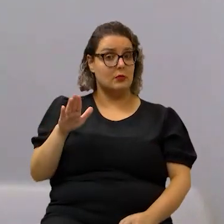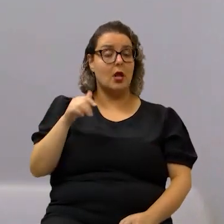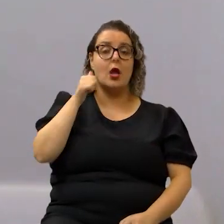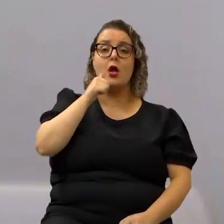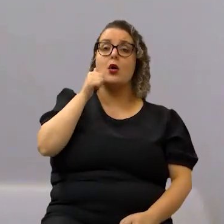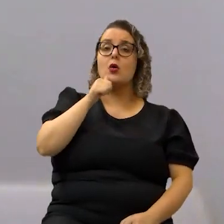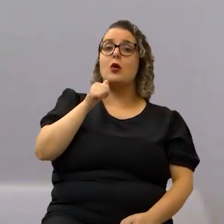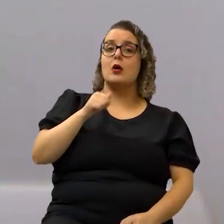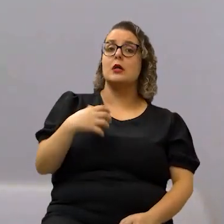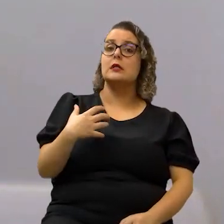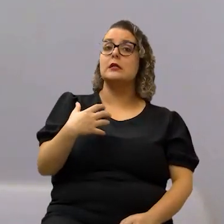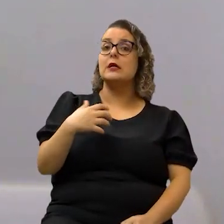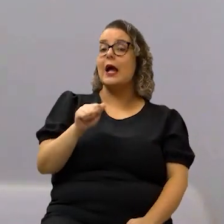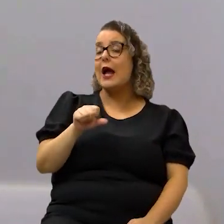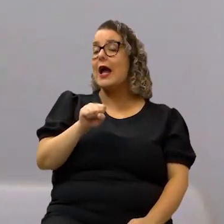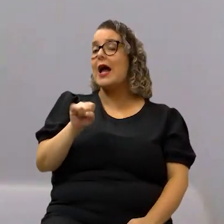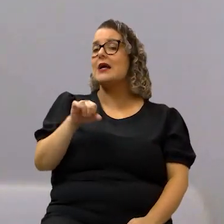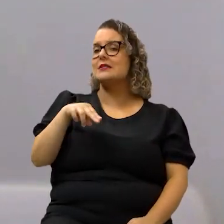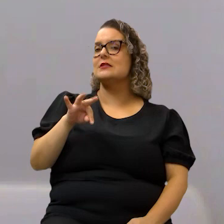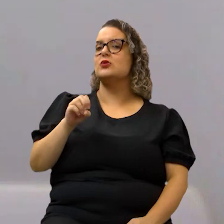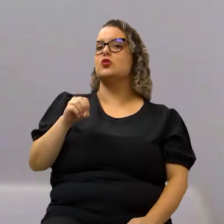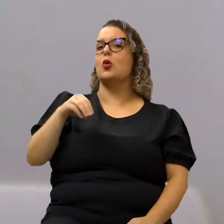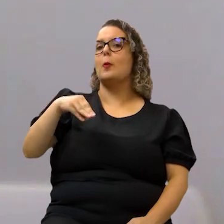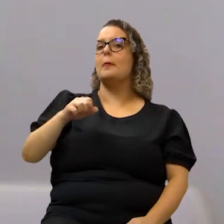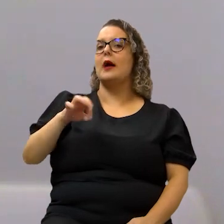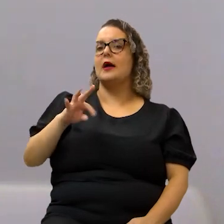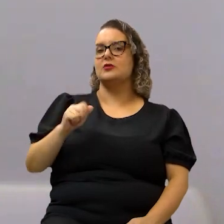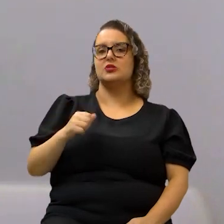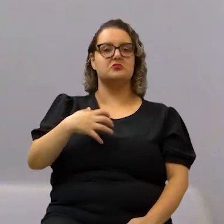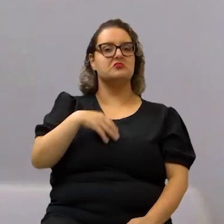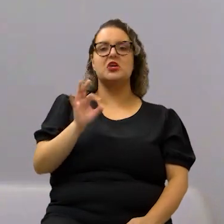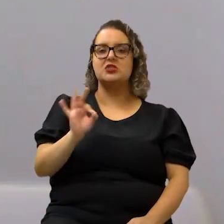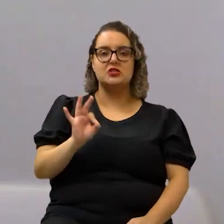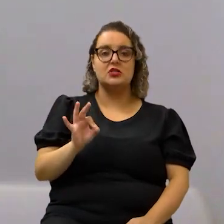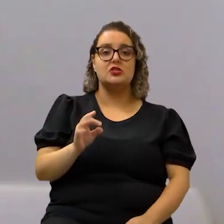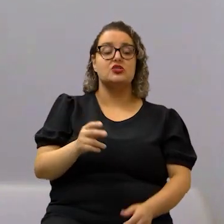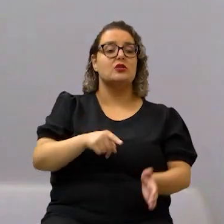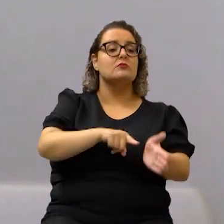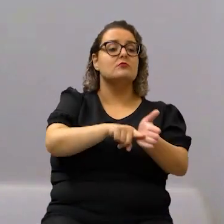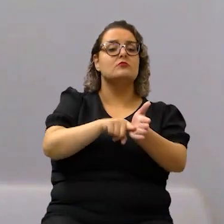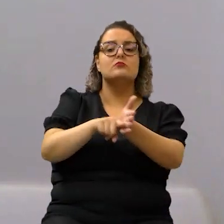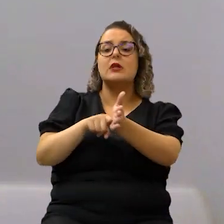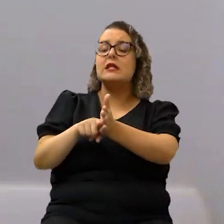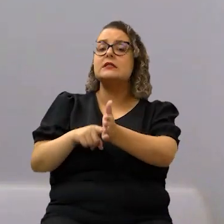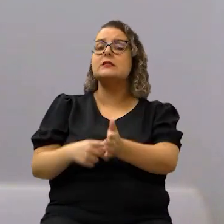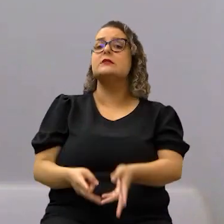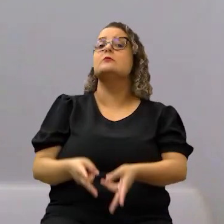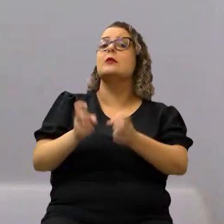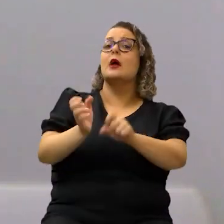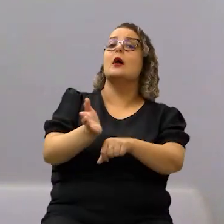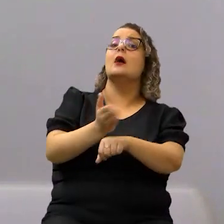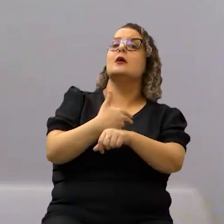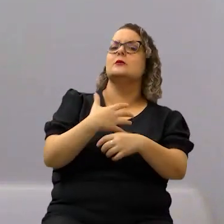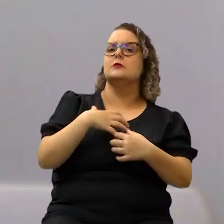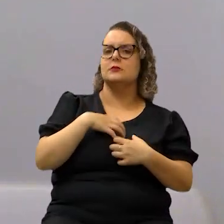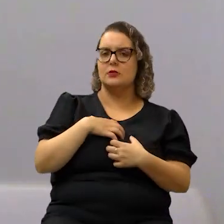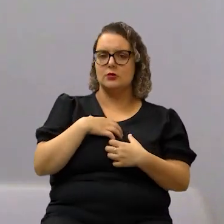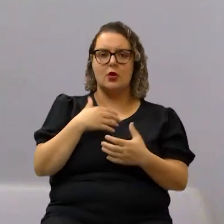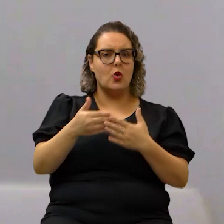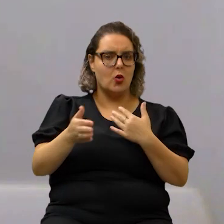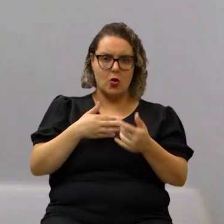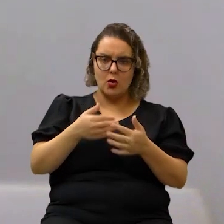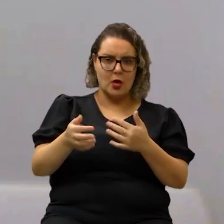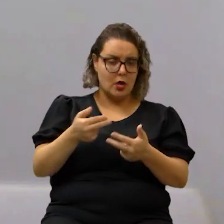anos em mulheres assintomáticas, como uma medida de rastreamento, quer dizer, de detecção antes mesmo de